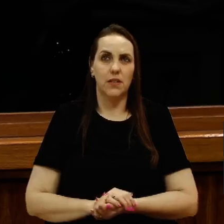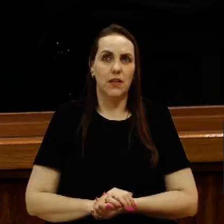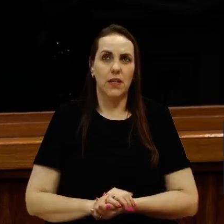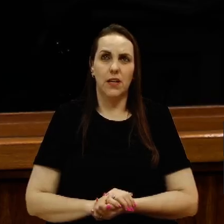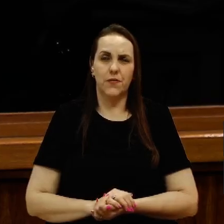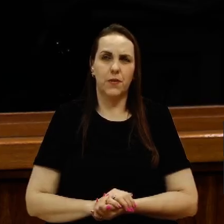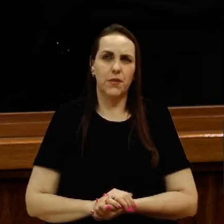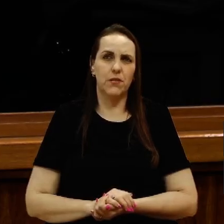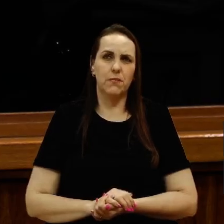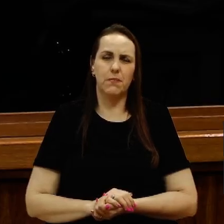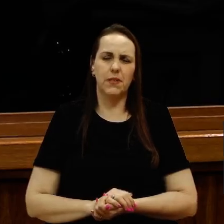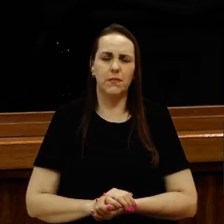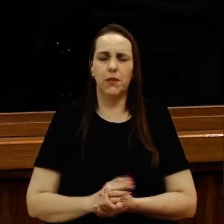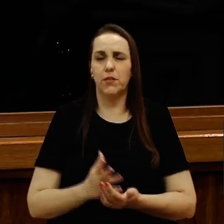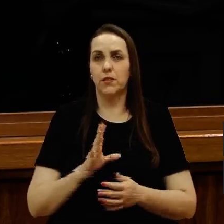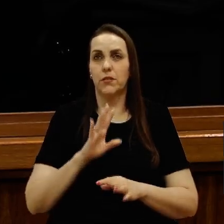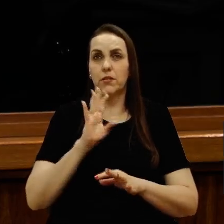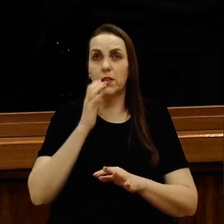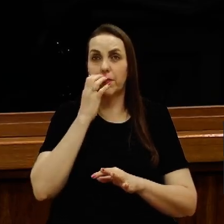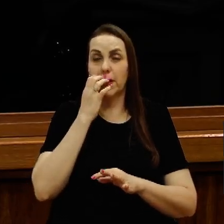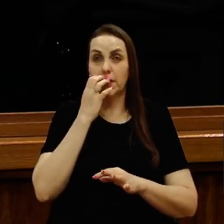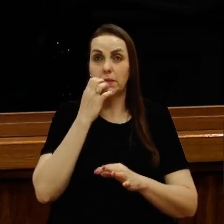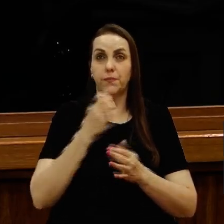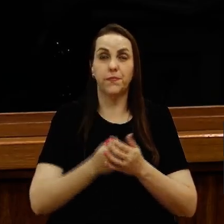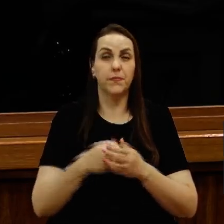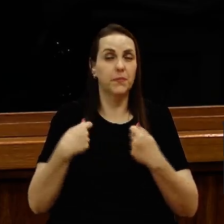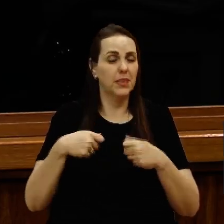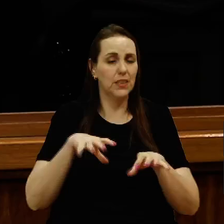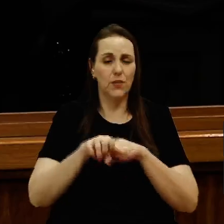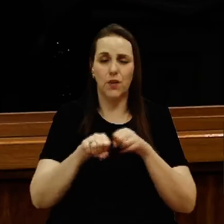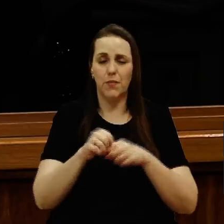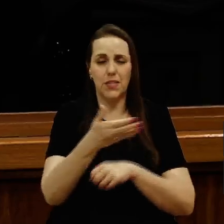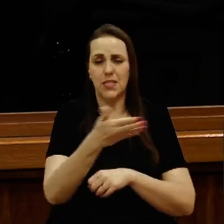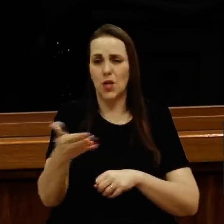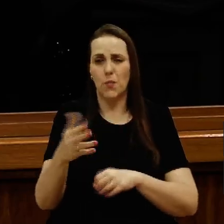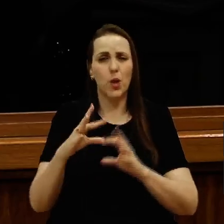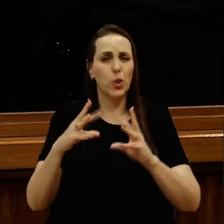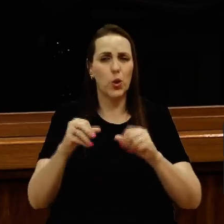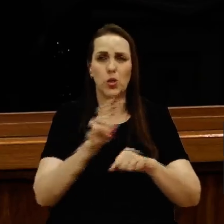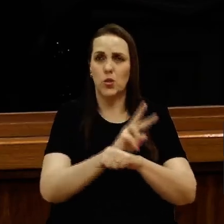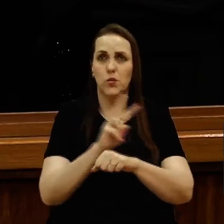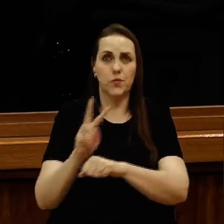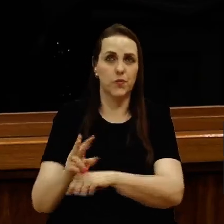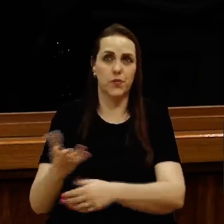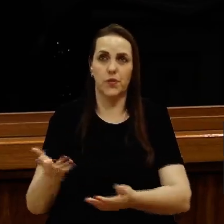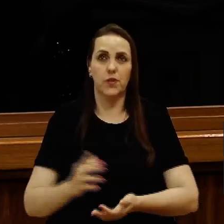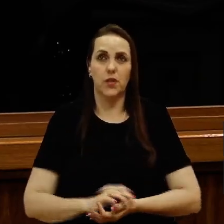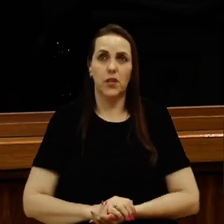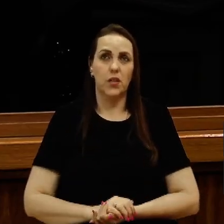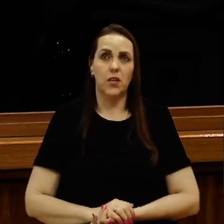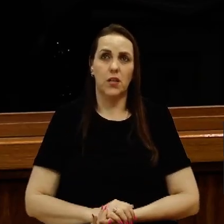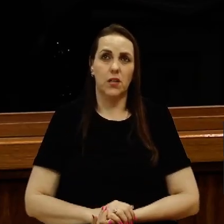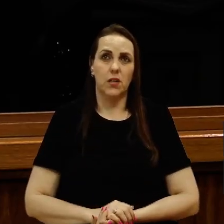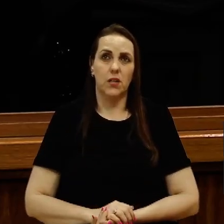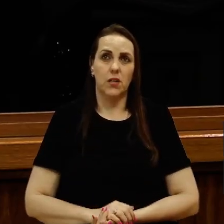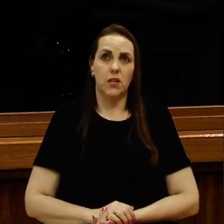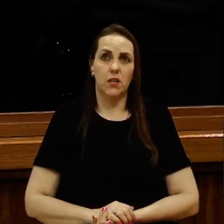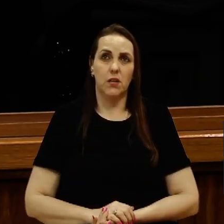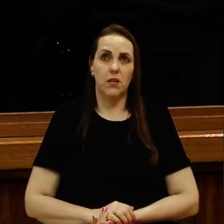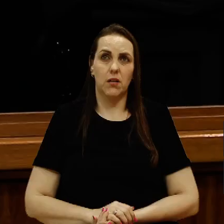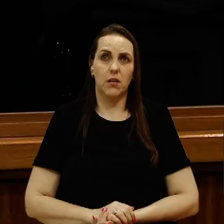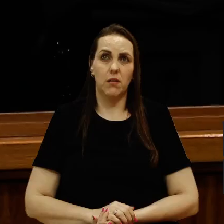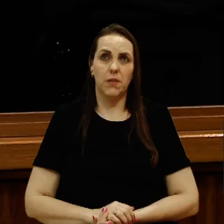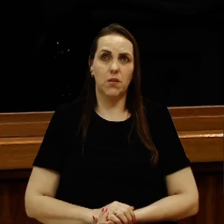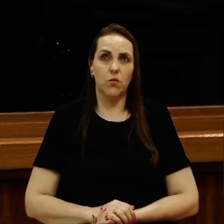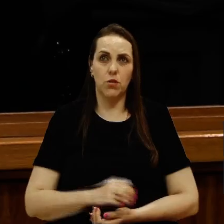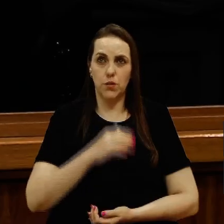formação continuada para as cuidadorias, né? Mas também, aqui não vem ao caso, porque não é